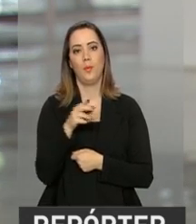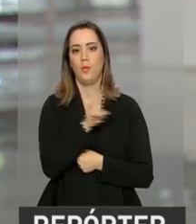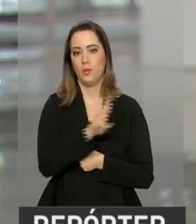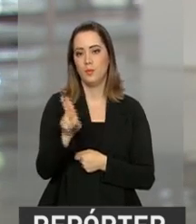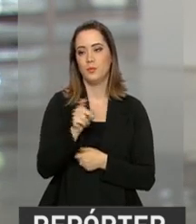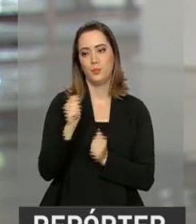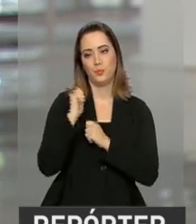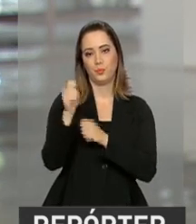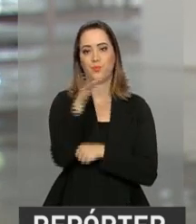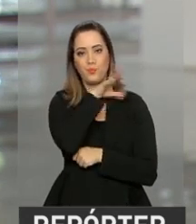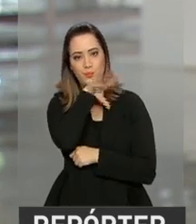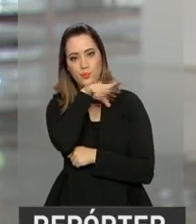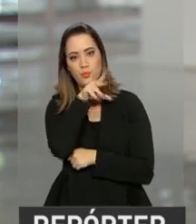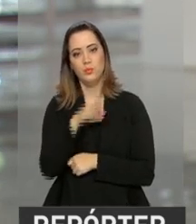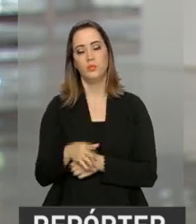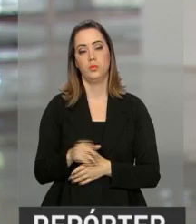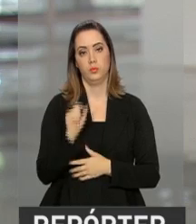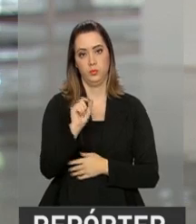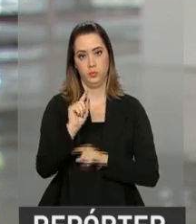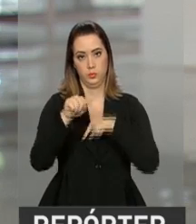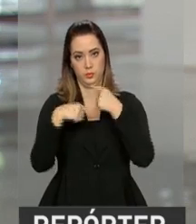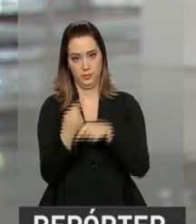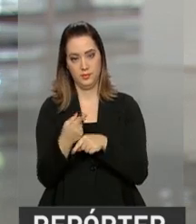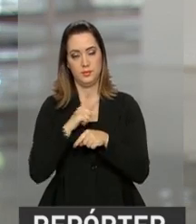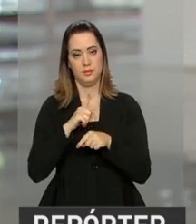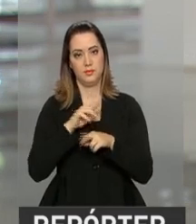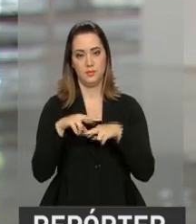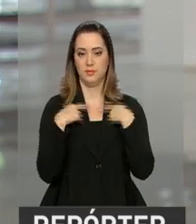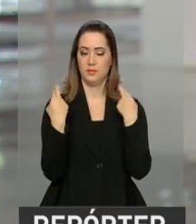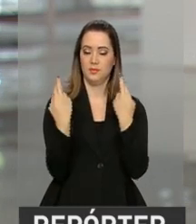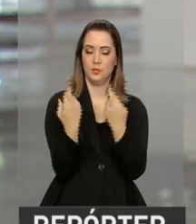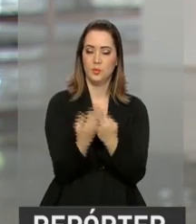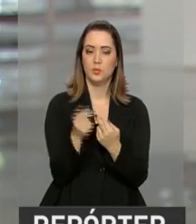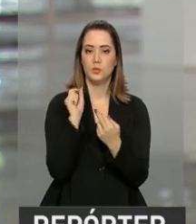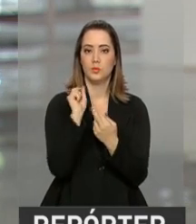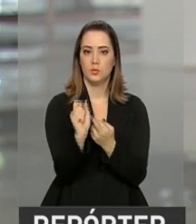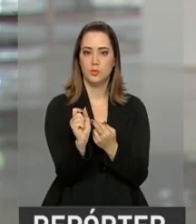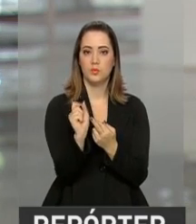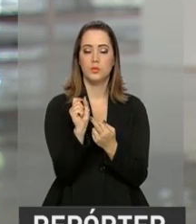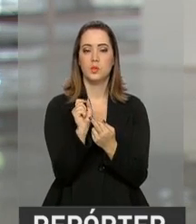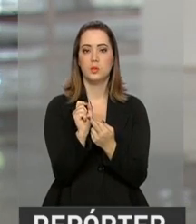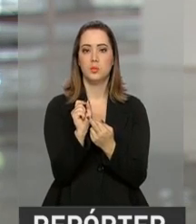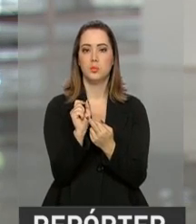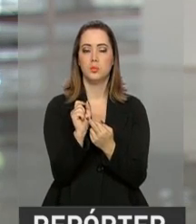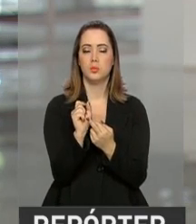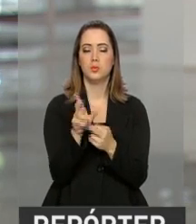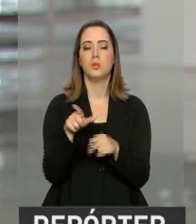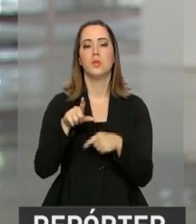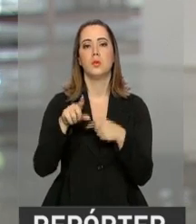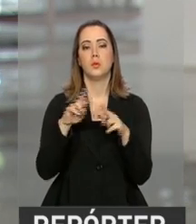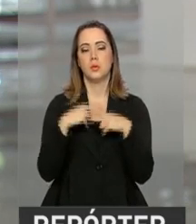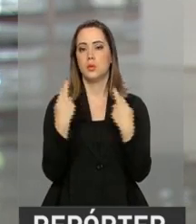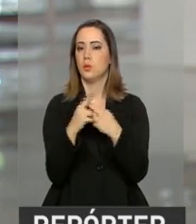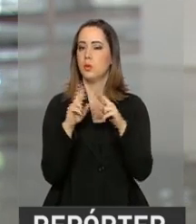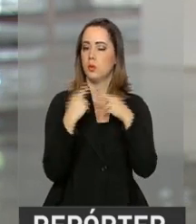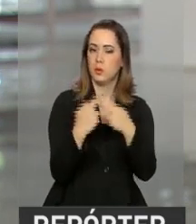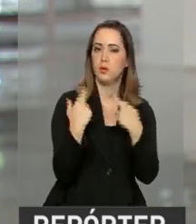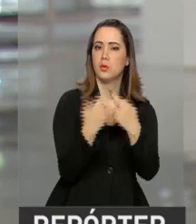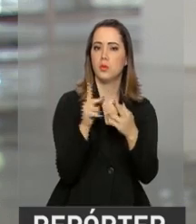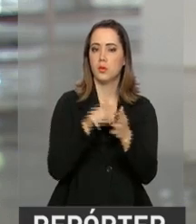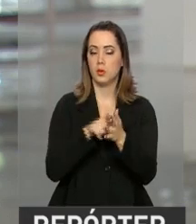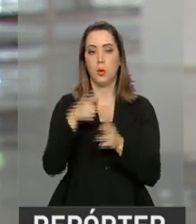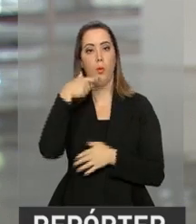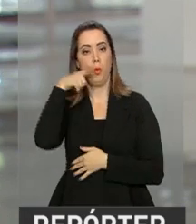pequena indústria do Estado de São Paulo Joseph cur E ontem Renato o presidente temer participou de uma reunião com os